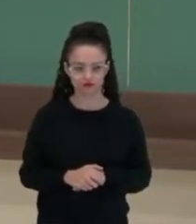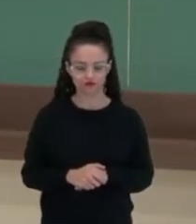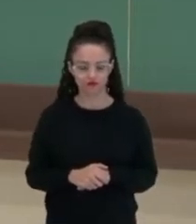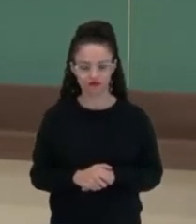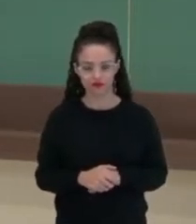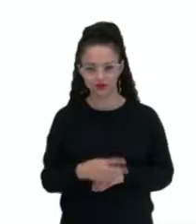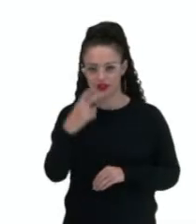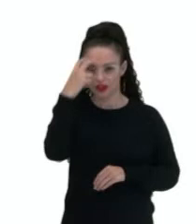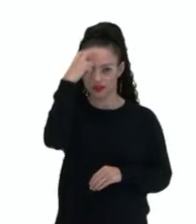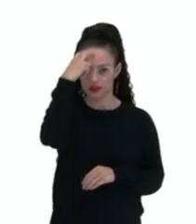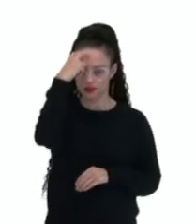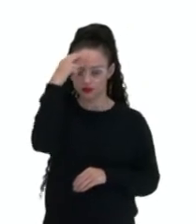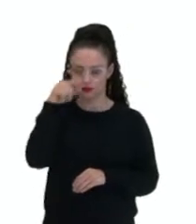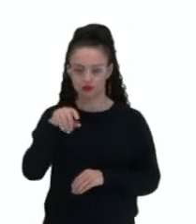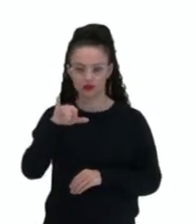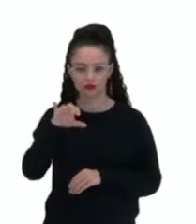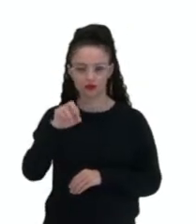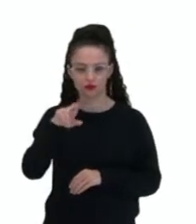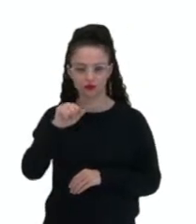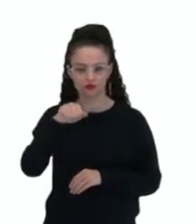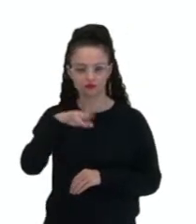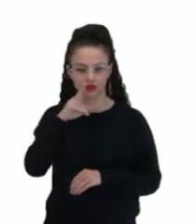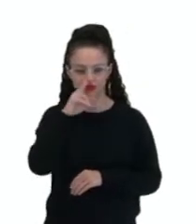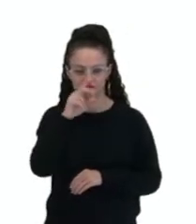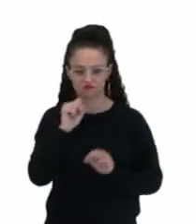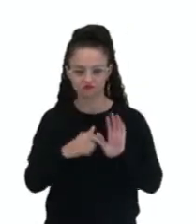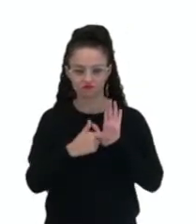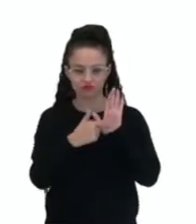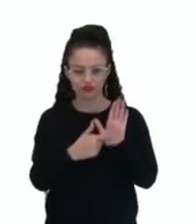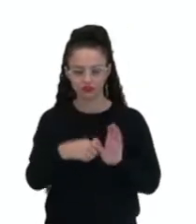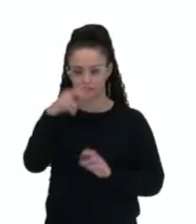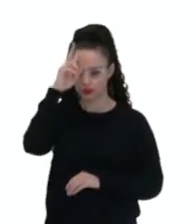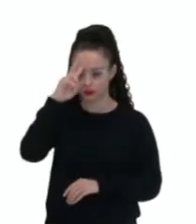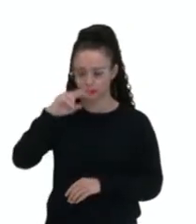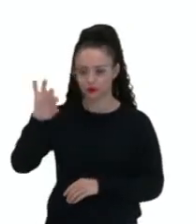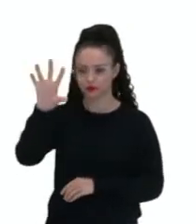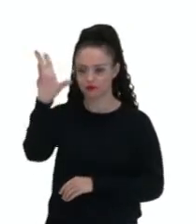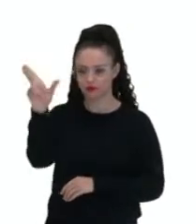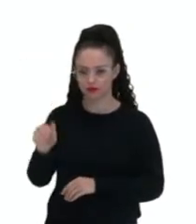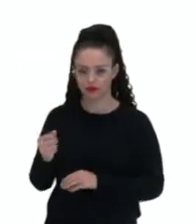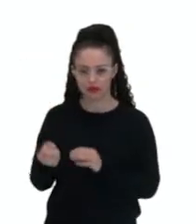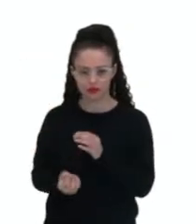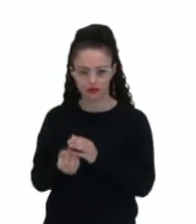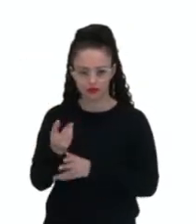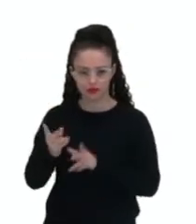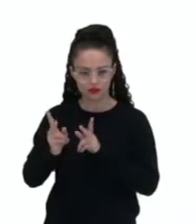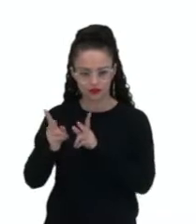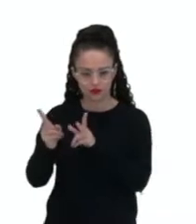A cultura iorubá é uma das mais expressivas culturas da história do continente africano. Nasceu e firmou-se nas